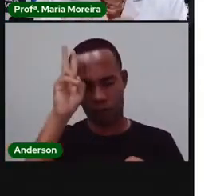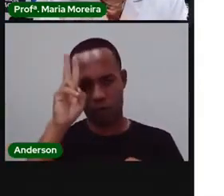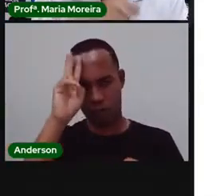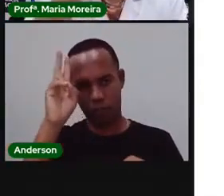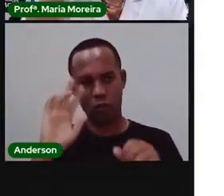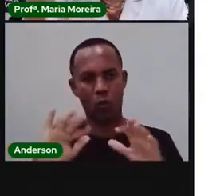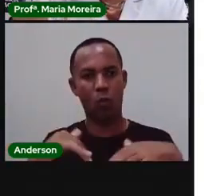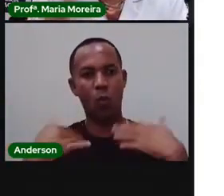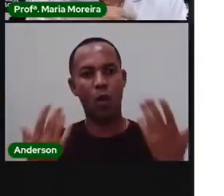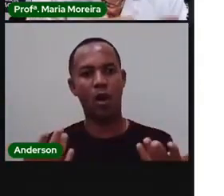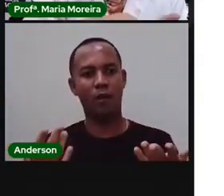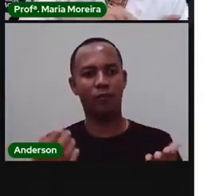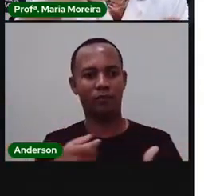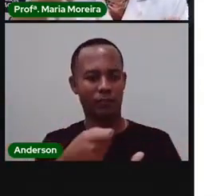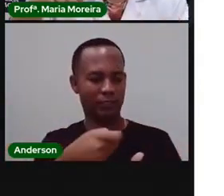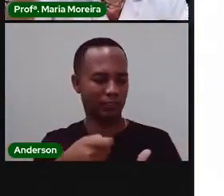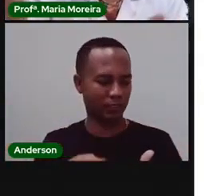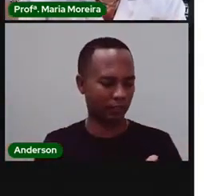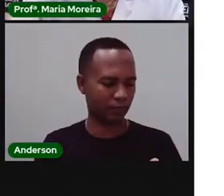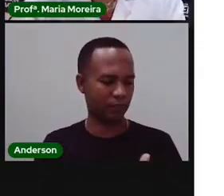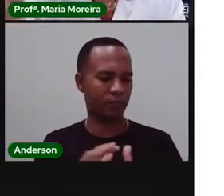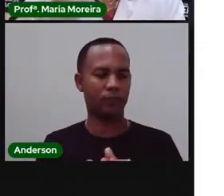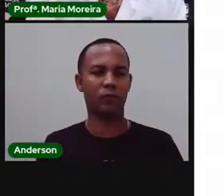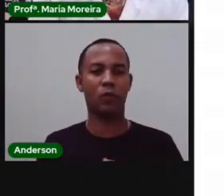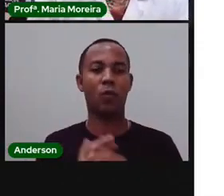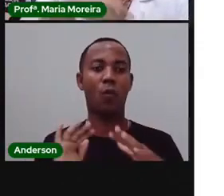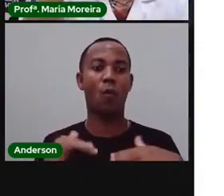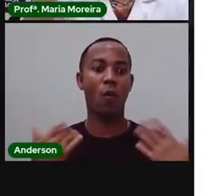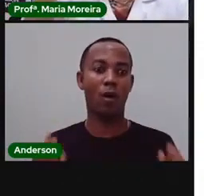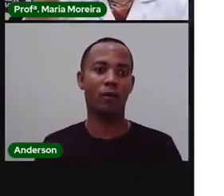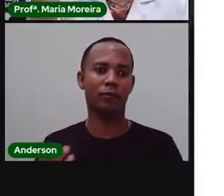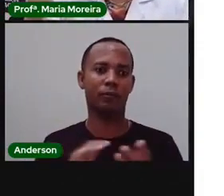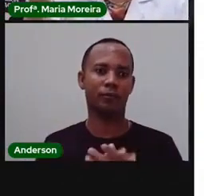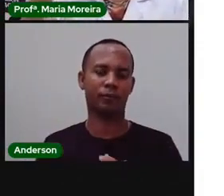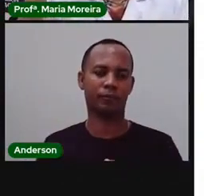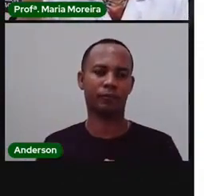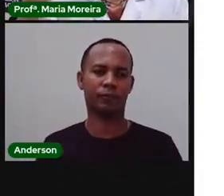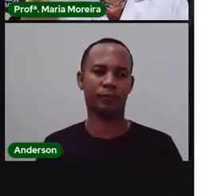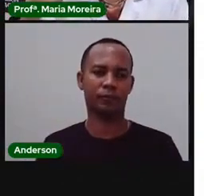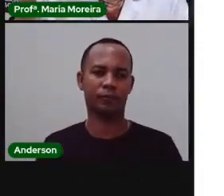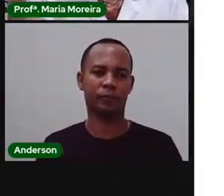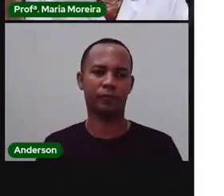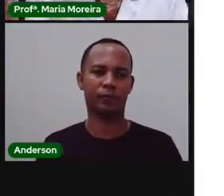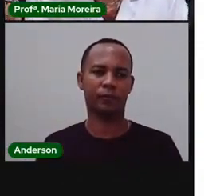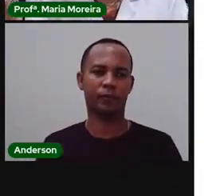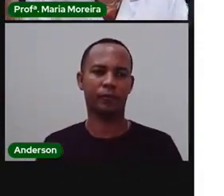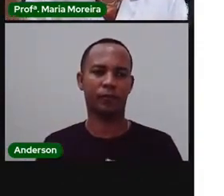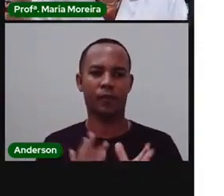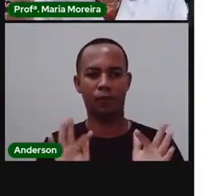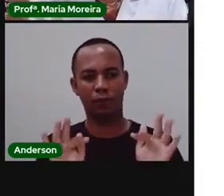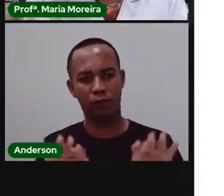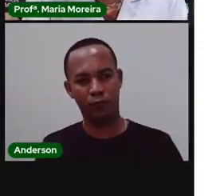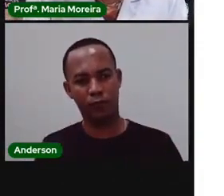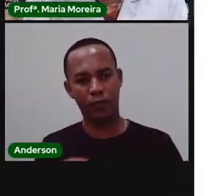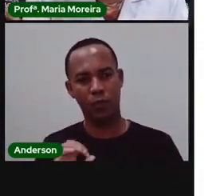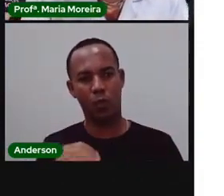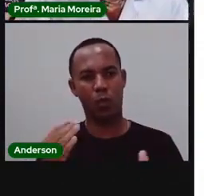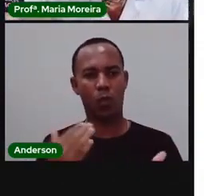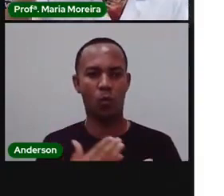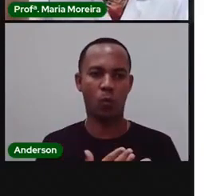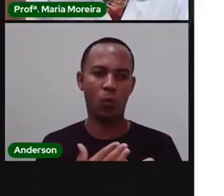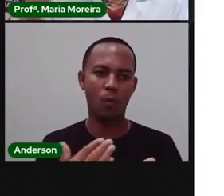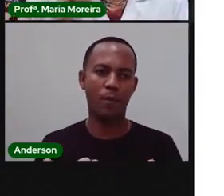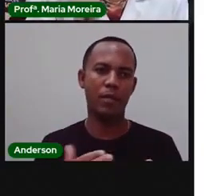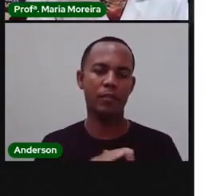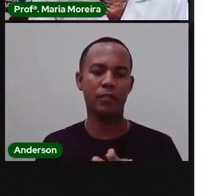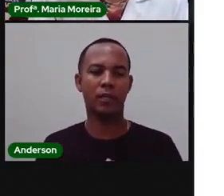Se for cá, você coloca cá. Se for ju, você coloca ju. A antepenúltima é a penúltima ou a última? Aí você marca um xizinho.